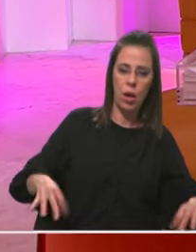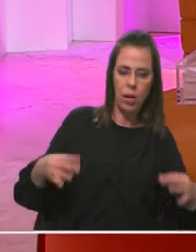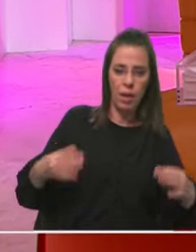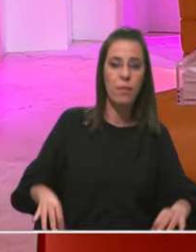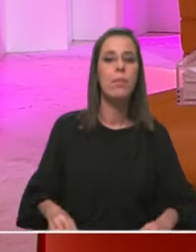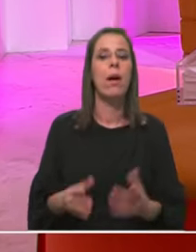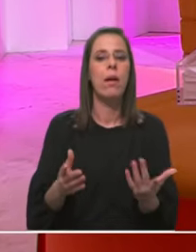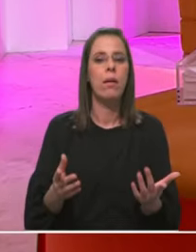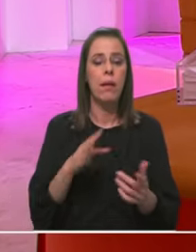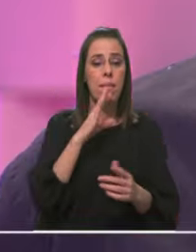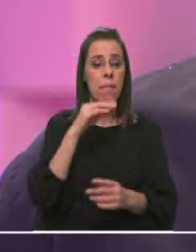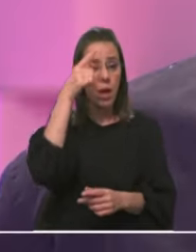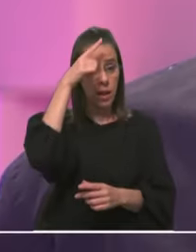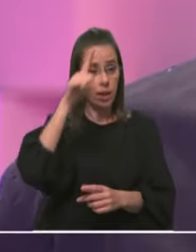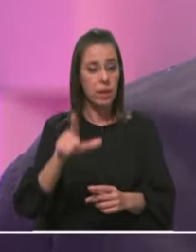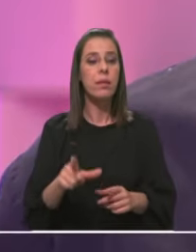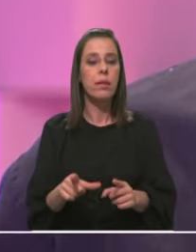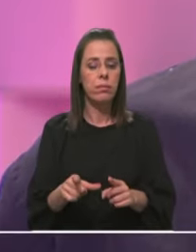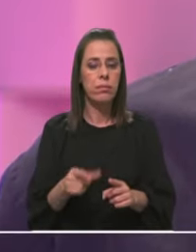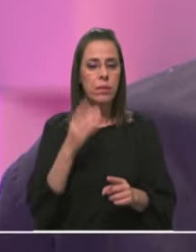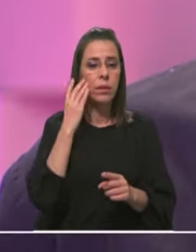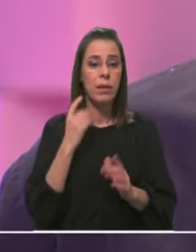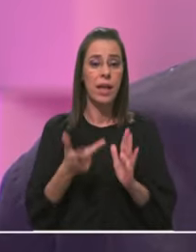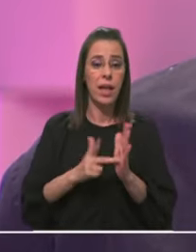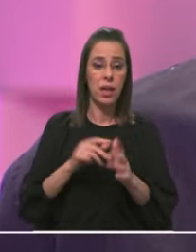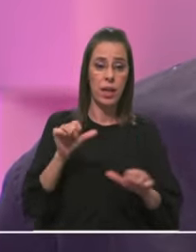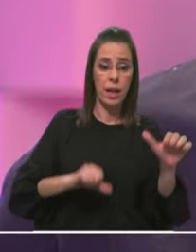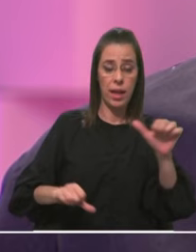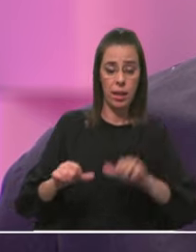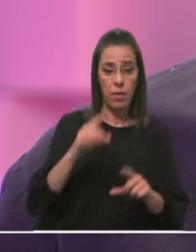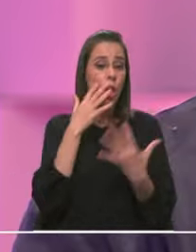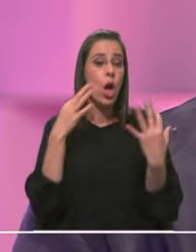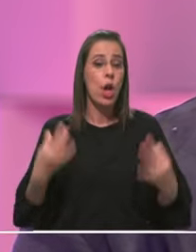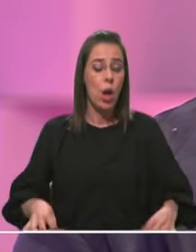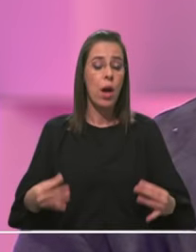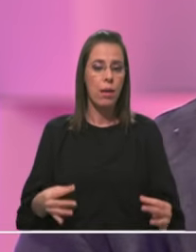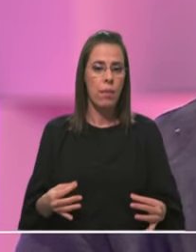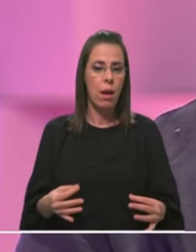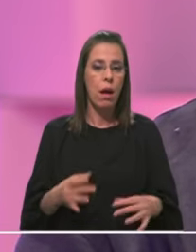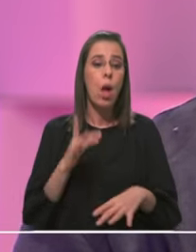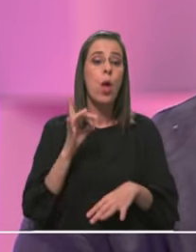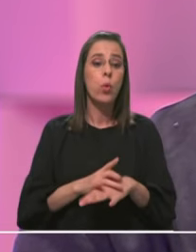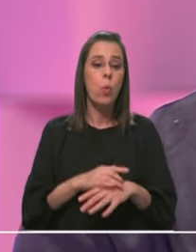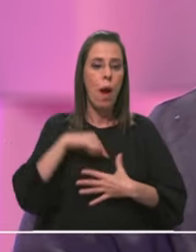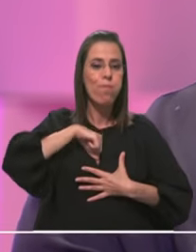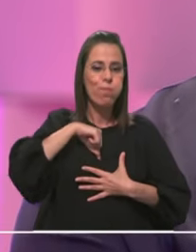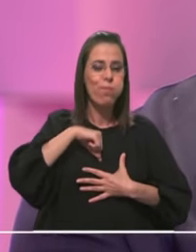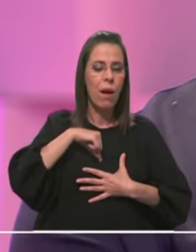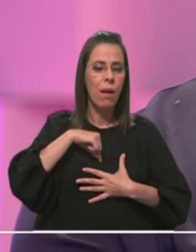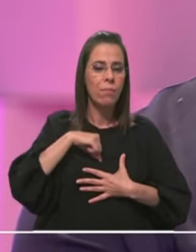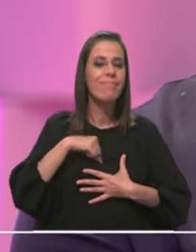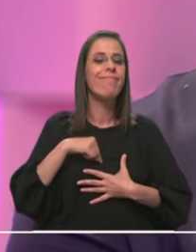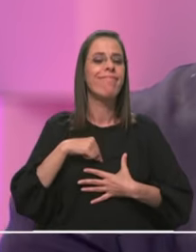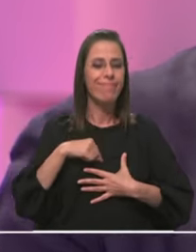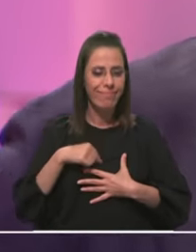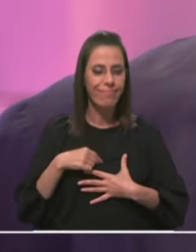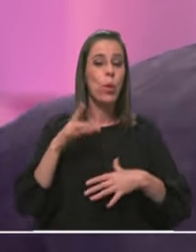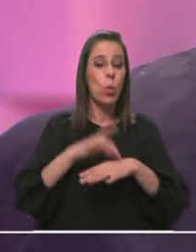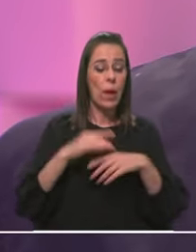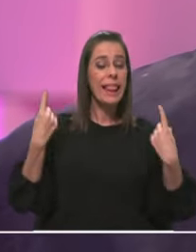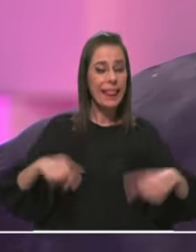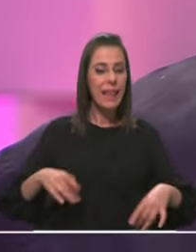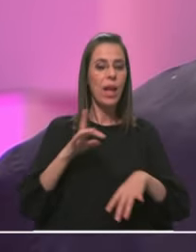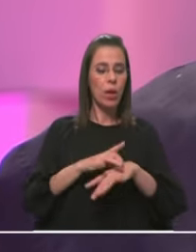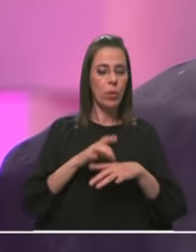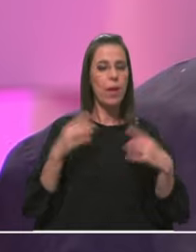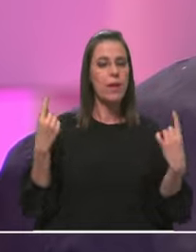é também licenciou-se tud licenciou-se em em Engenharia Química foi professora Universitária mas a doença estava lá portanto isso devia trazer tinha